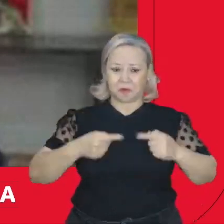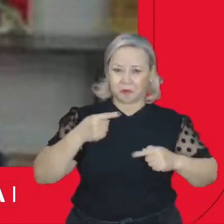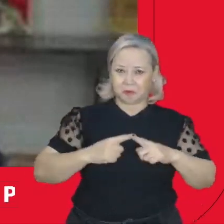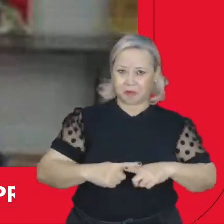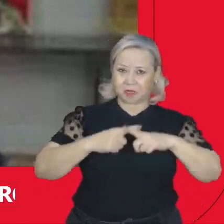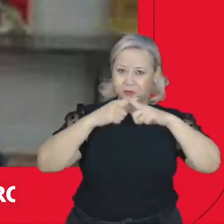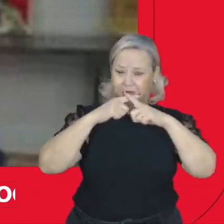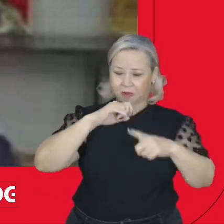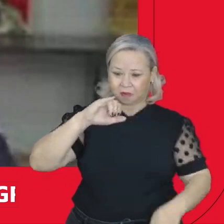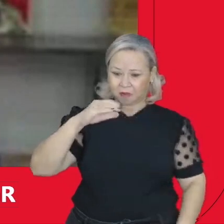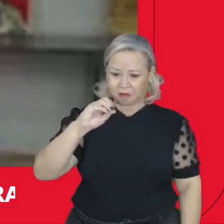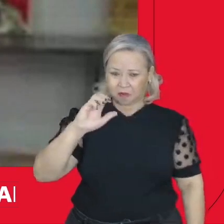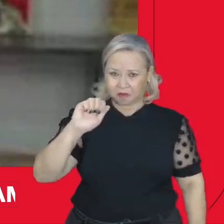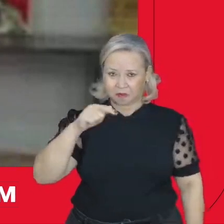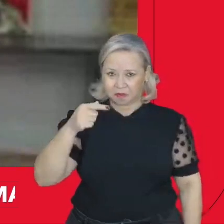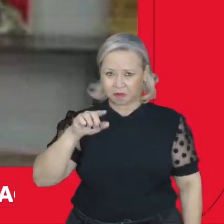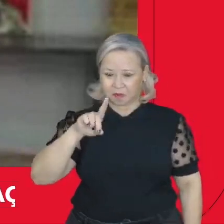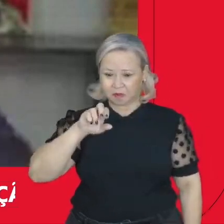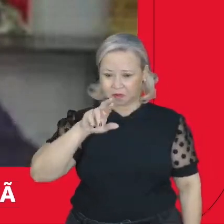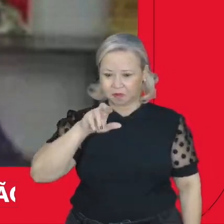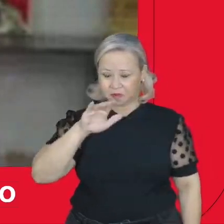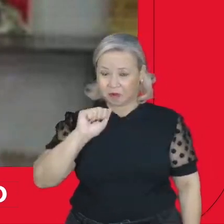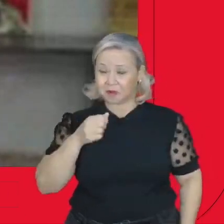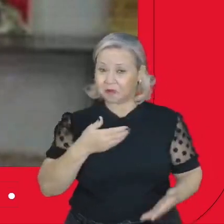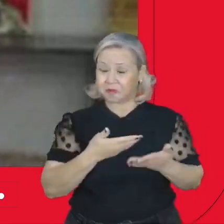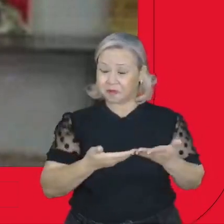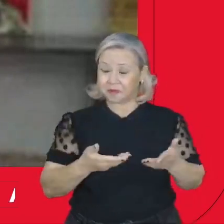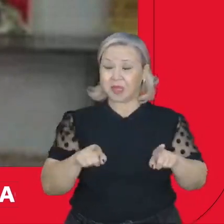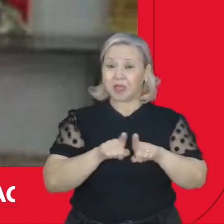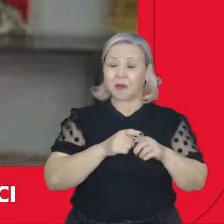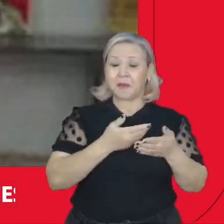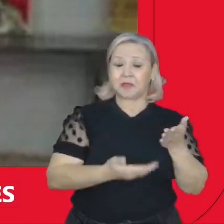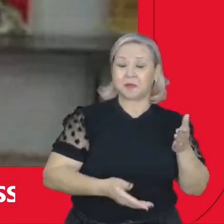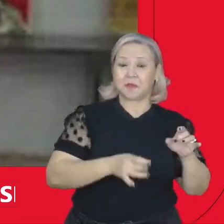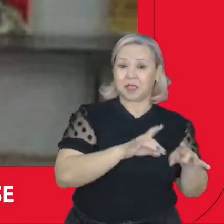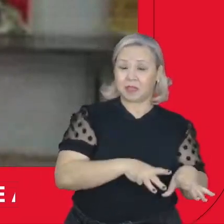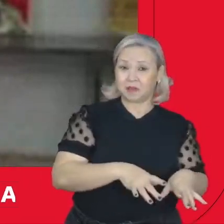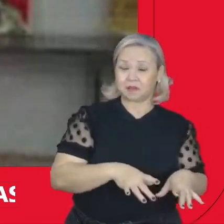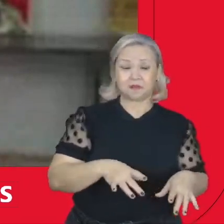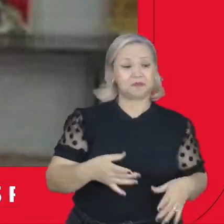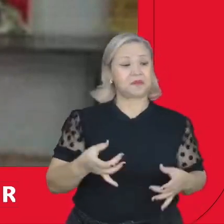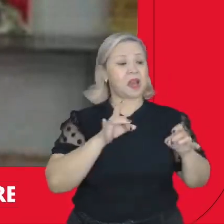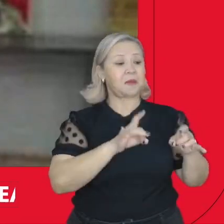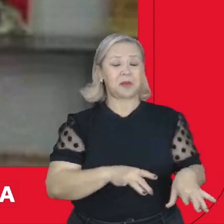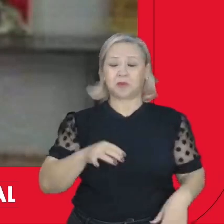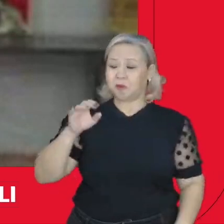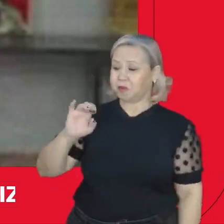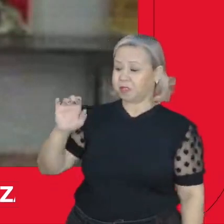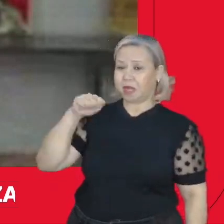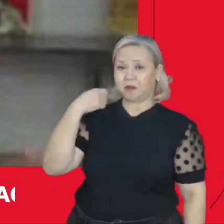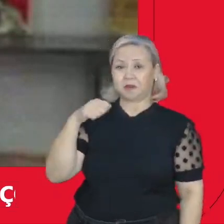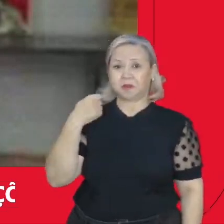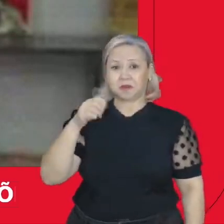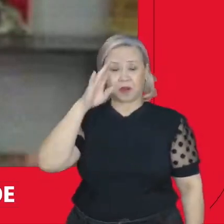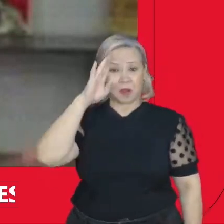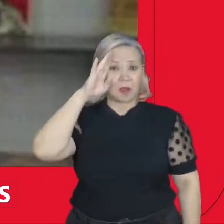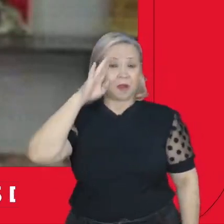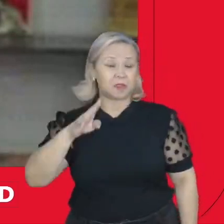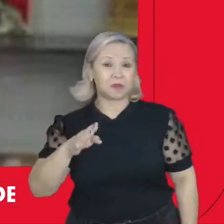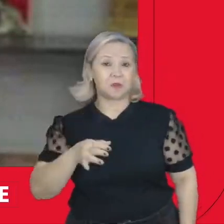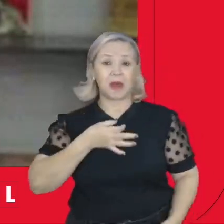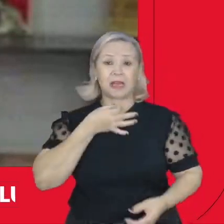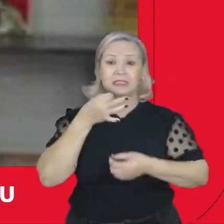Dória. Mesmo tendo perdido as prévias, ele abandonou o Estado, sendo um dos principais argumentos na